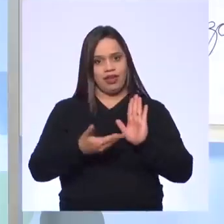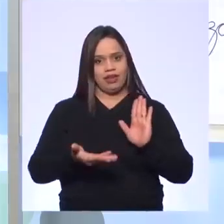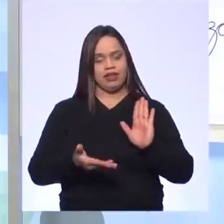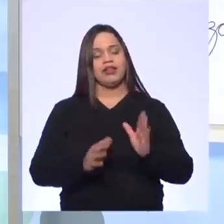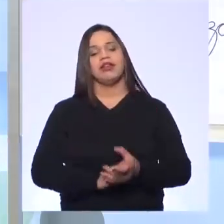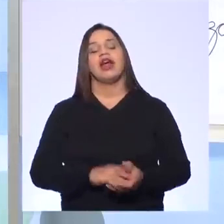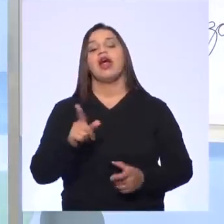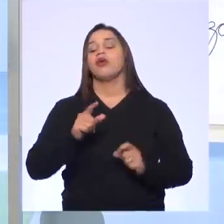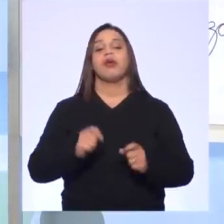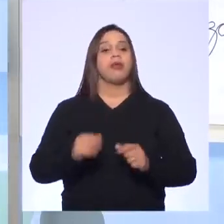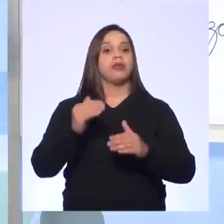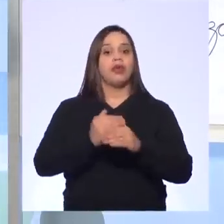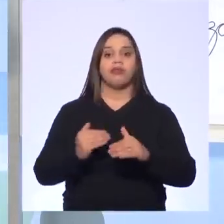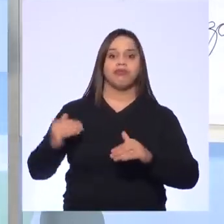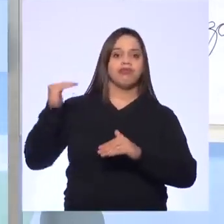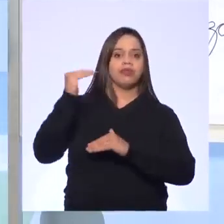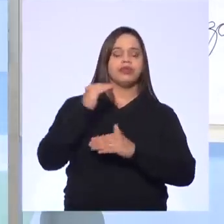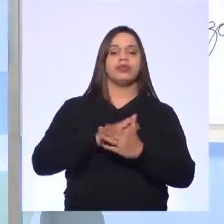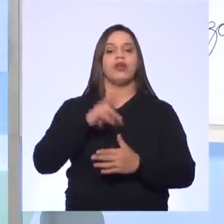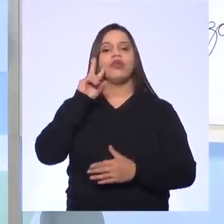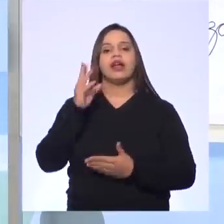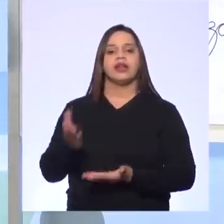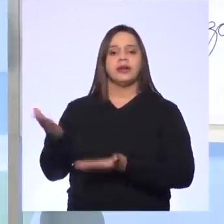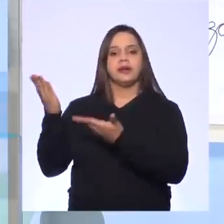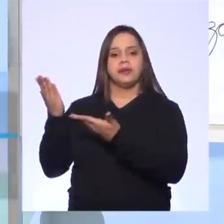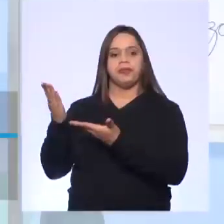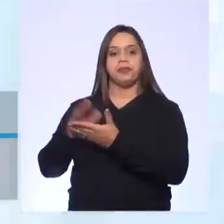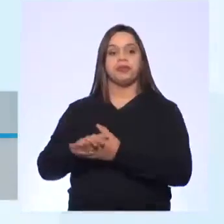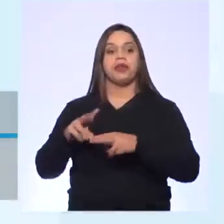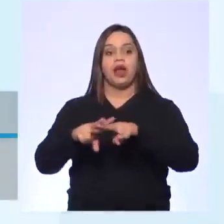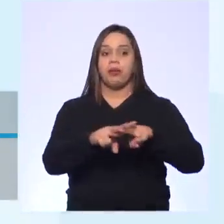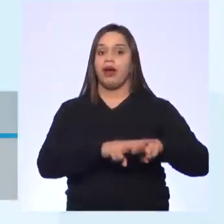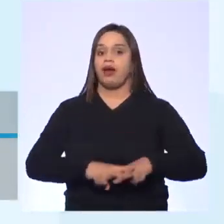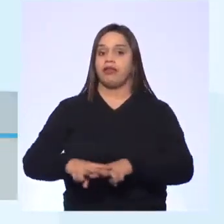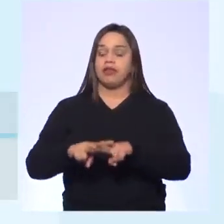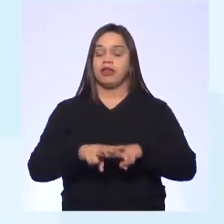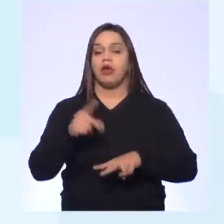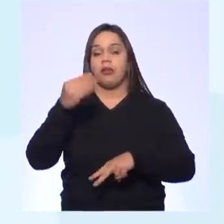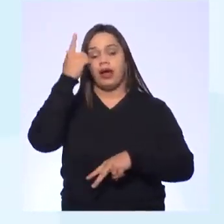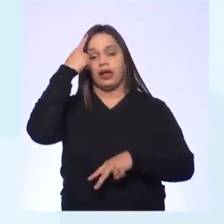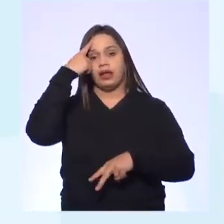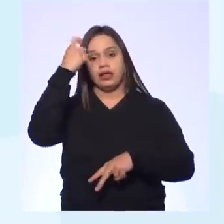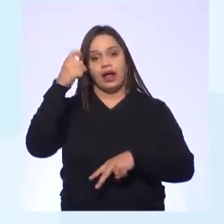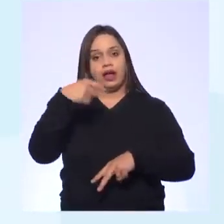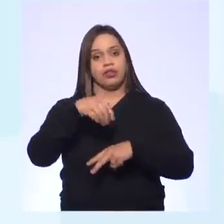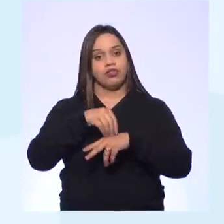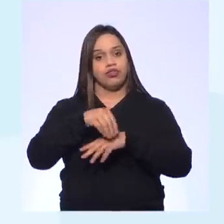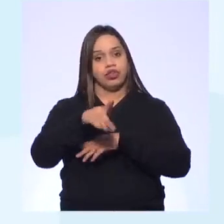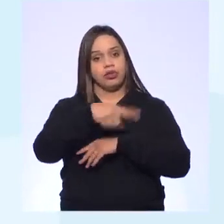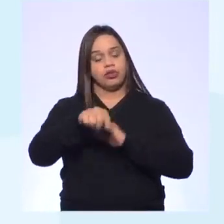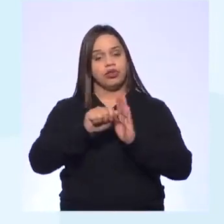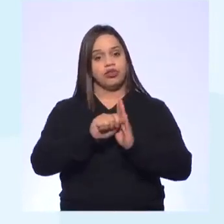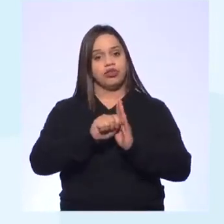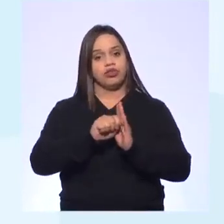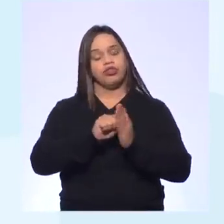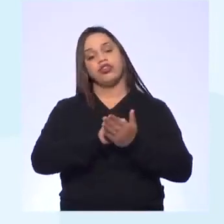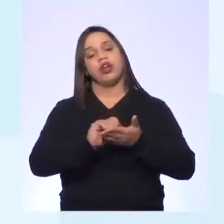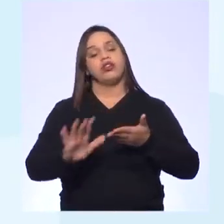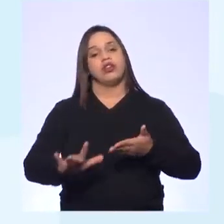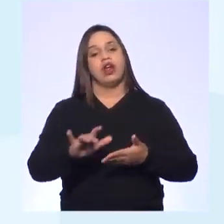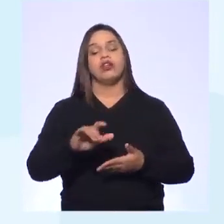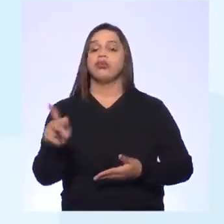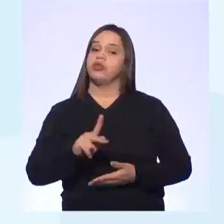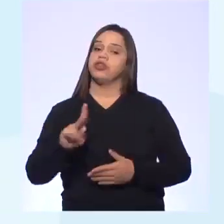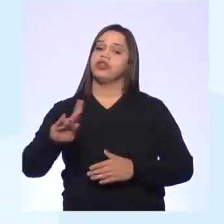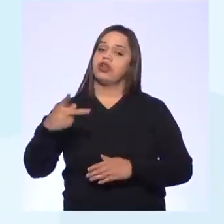Então, na tela para vocês, uma revisão. É uma sugestão de atividade que os professores podem utilizar caso eles queiram